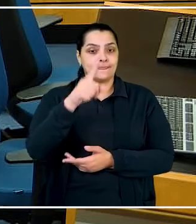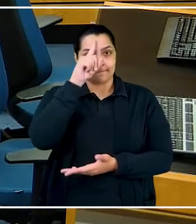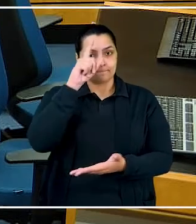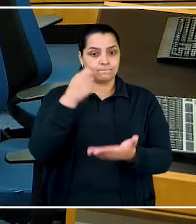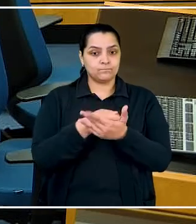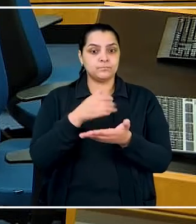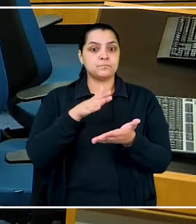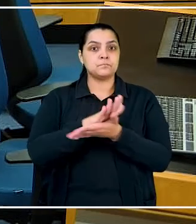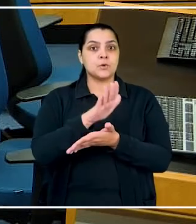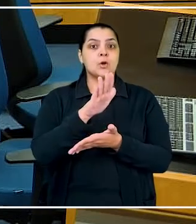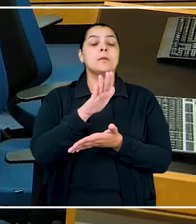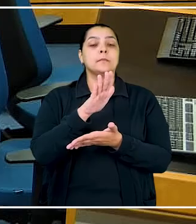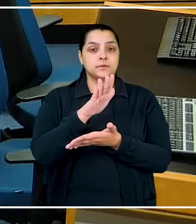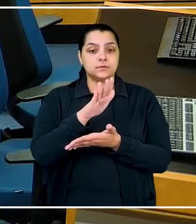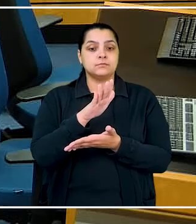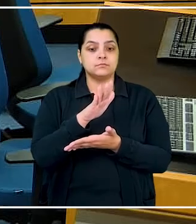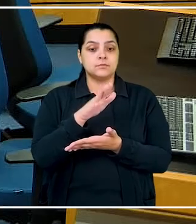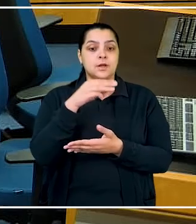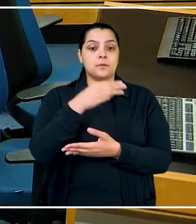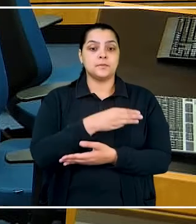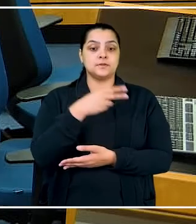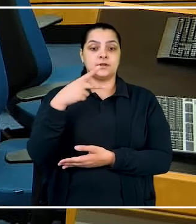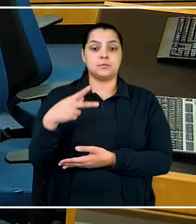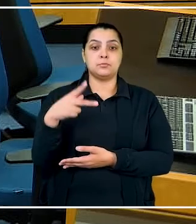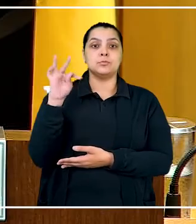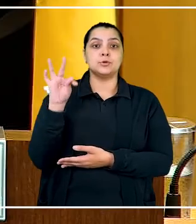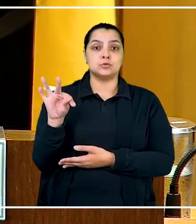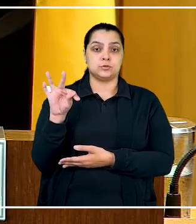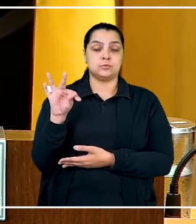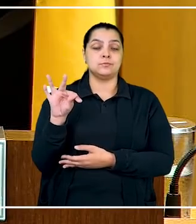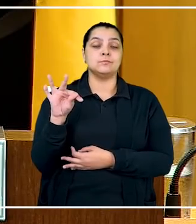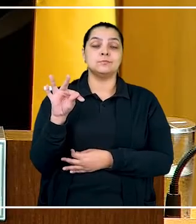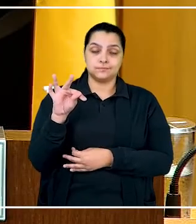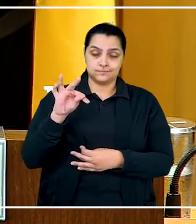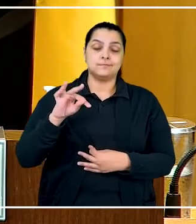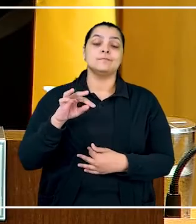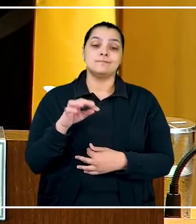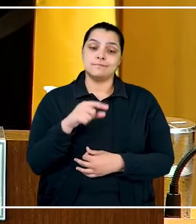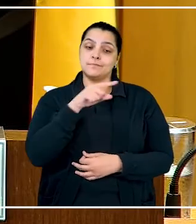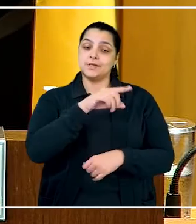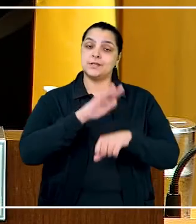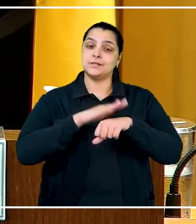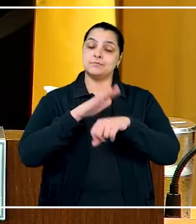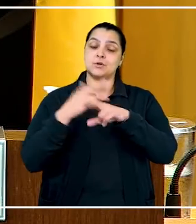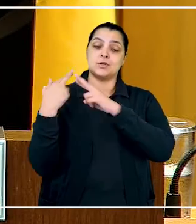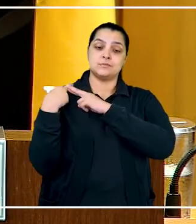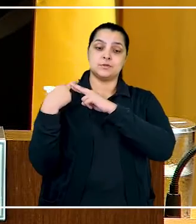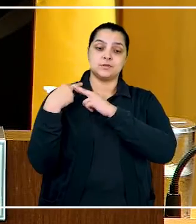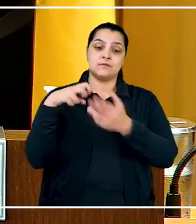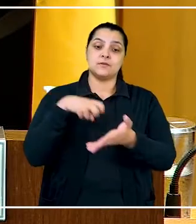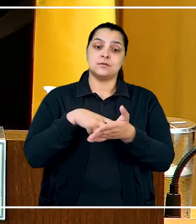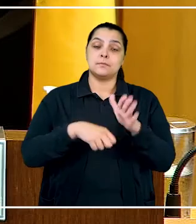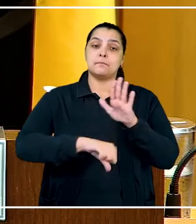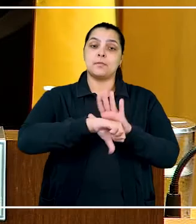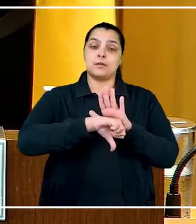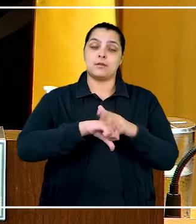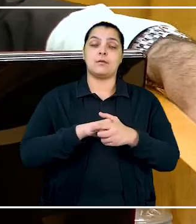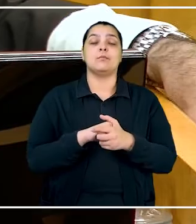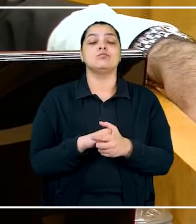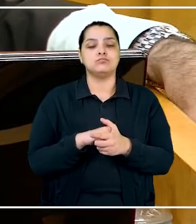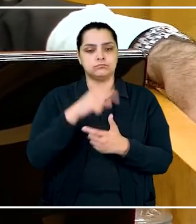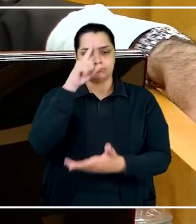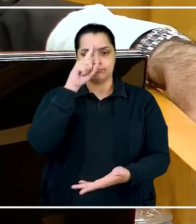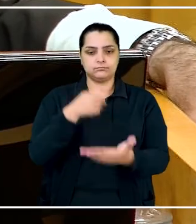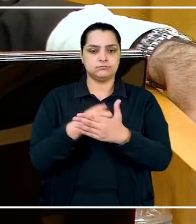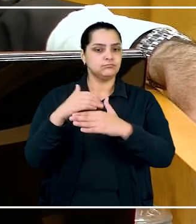também decidiu enviar cópia do processo ao Ministério Público do Trabalho para providências cabíveis na área penal. A